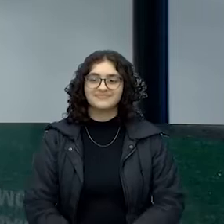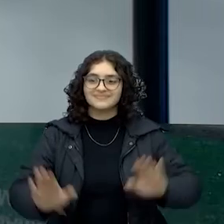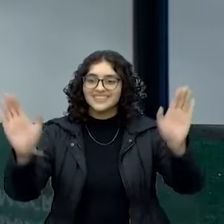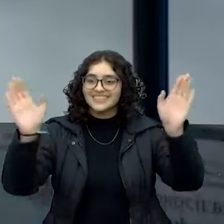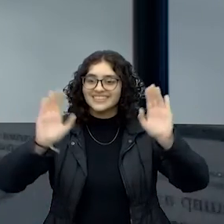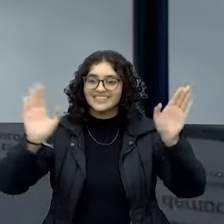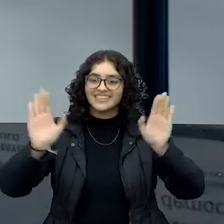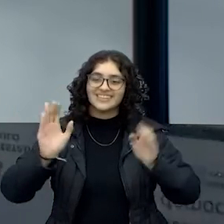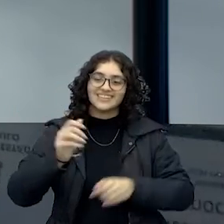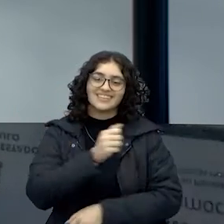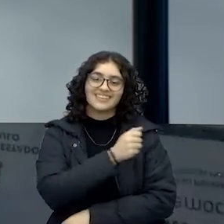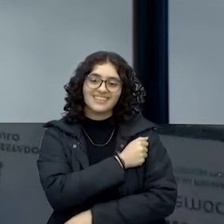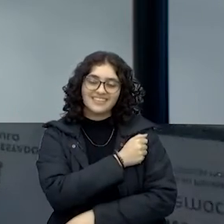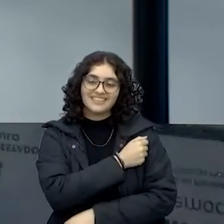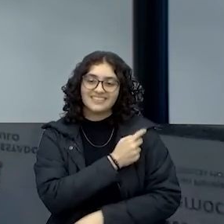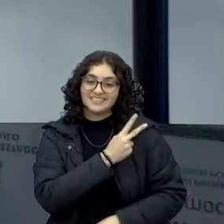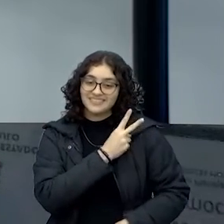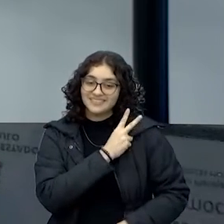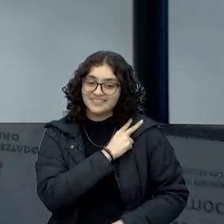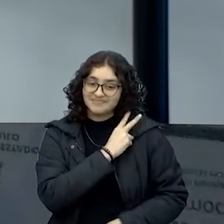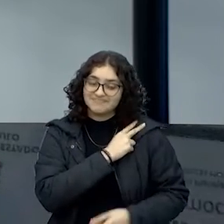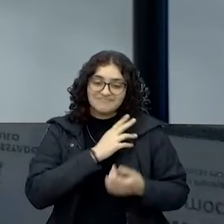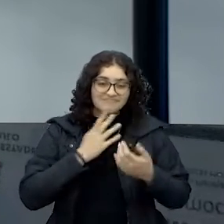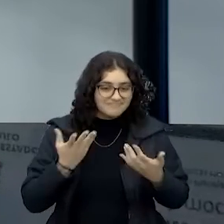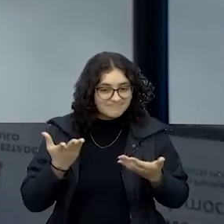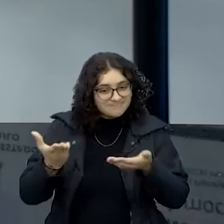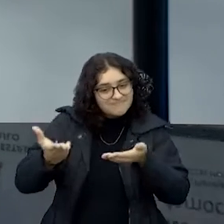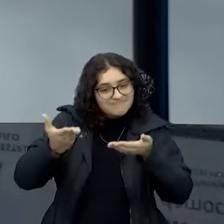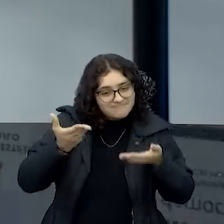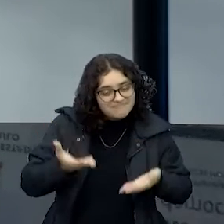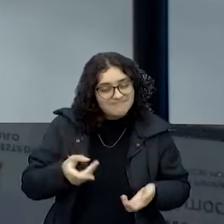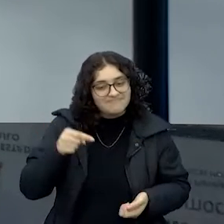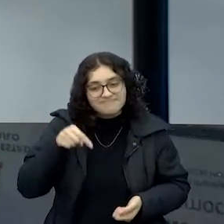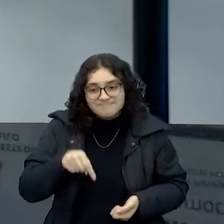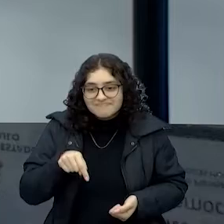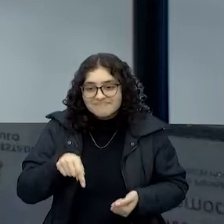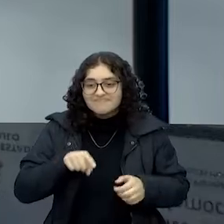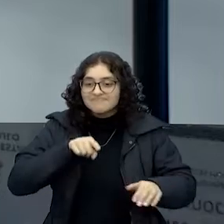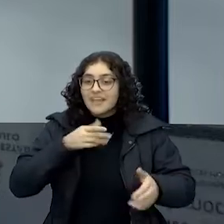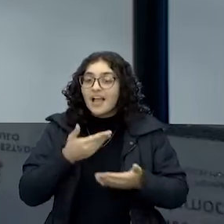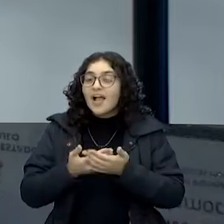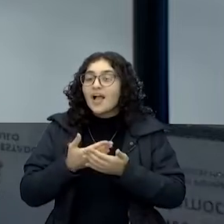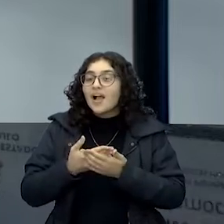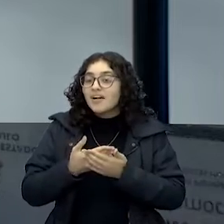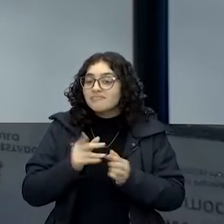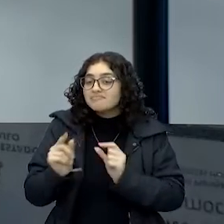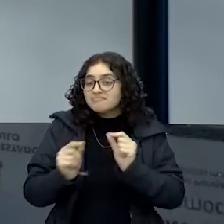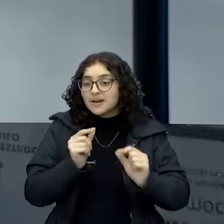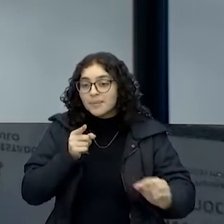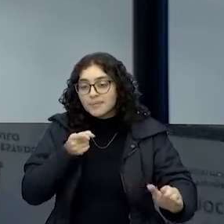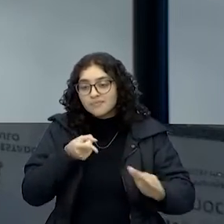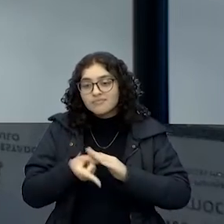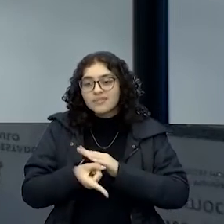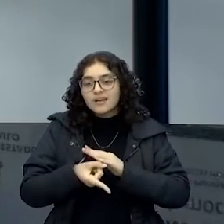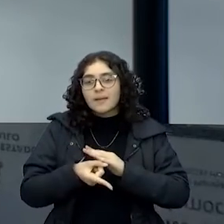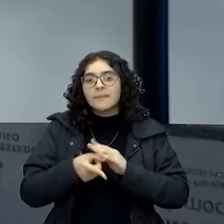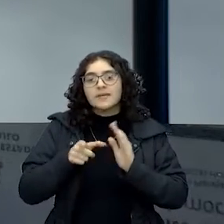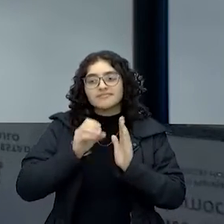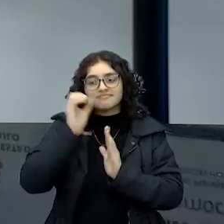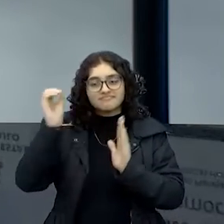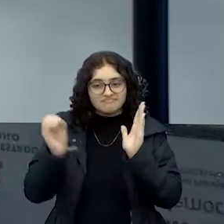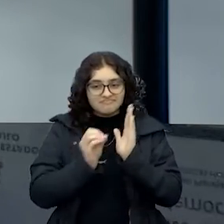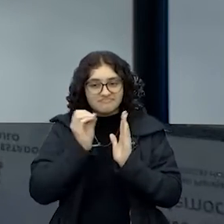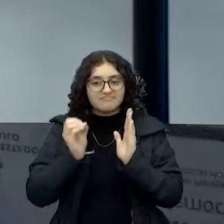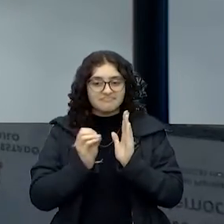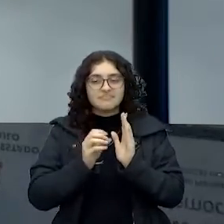Olá, estudantes do segundo ano do ensino médio, sejam todos muito bem-vindos para mais uma aula de aprofundamento aqui no Centro de Mídias. Aula do